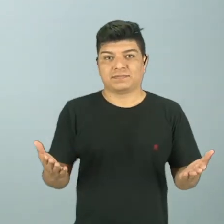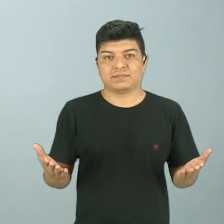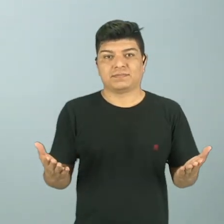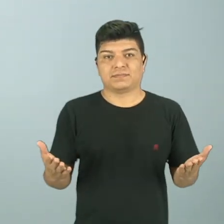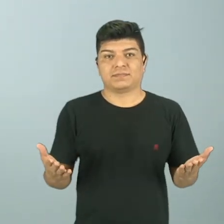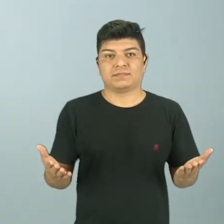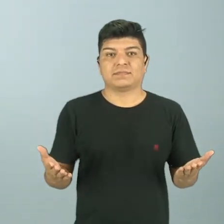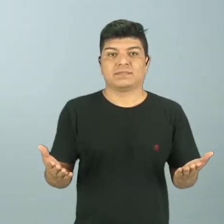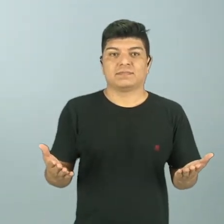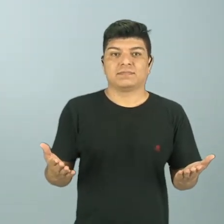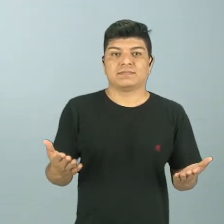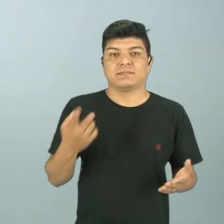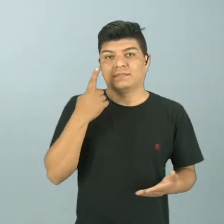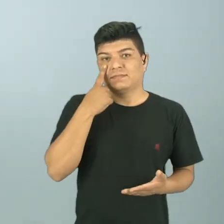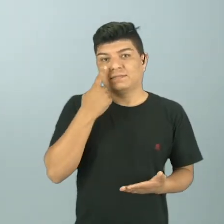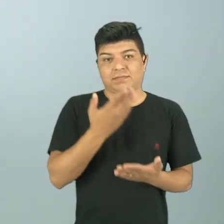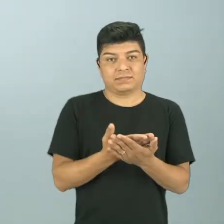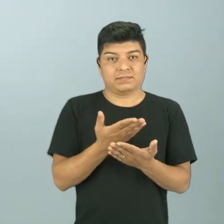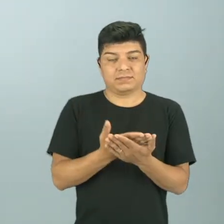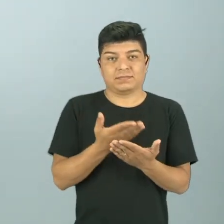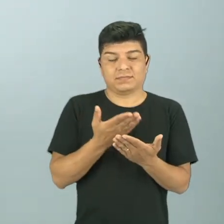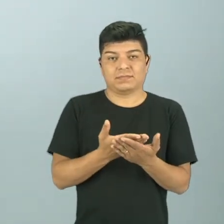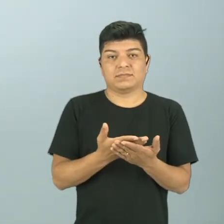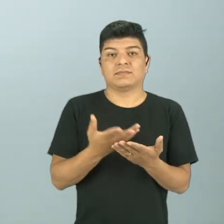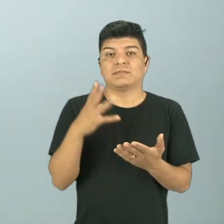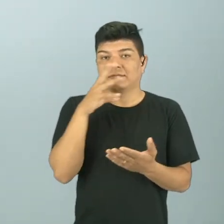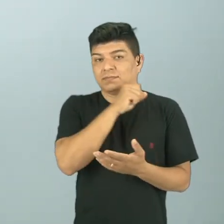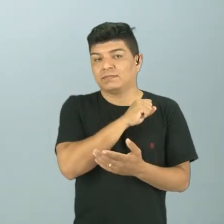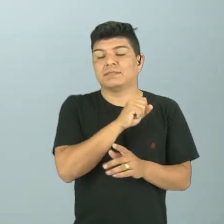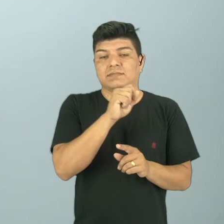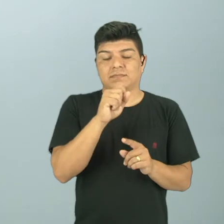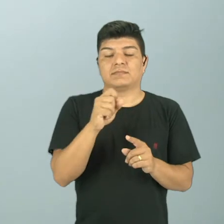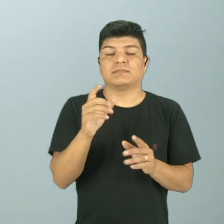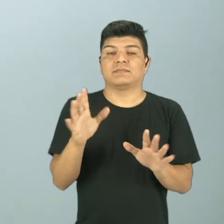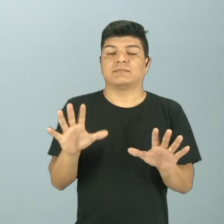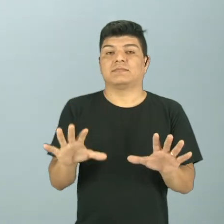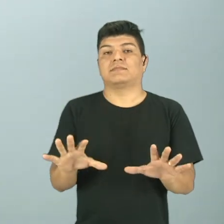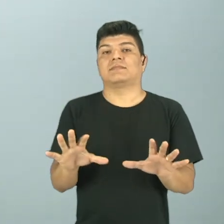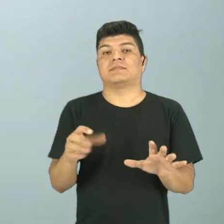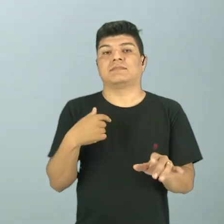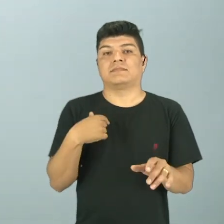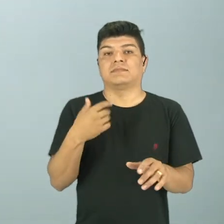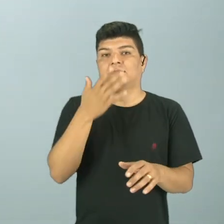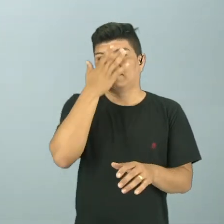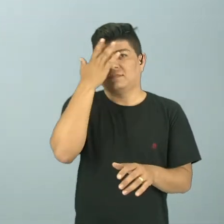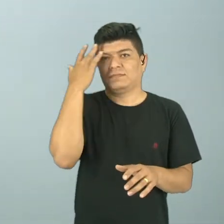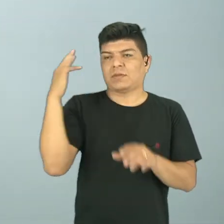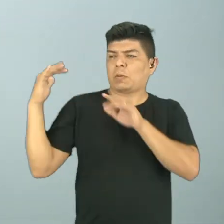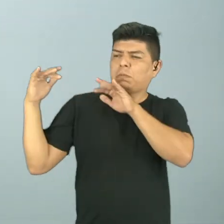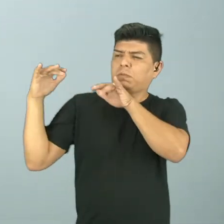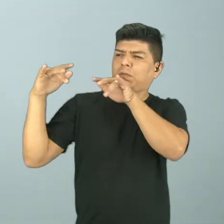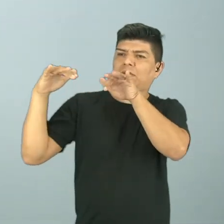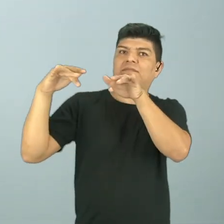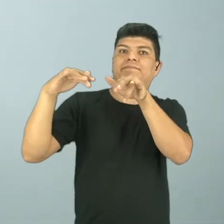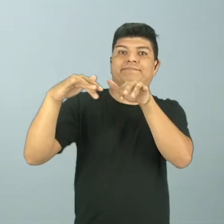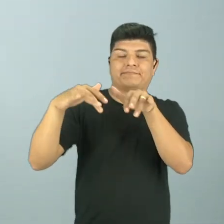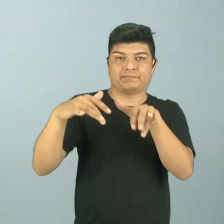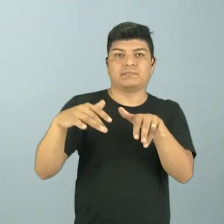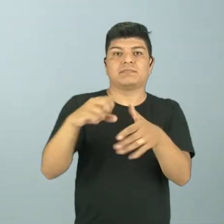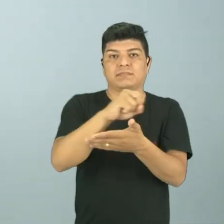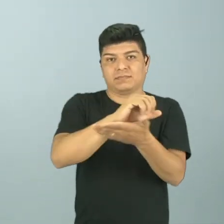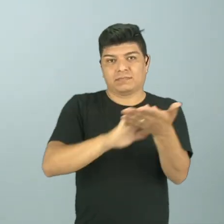pessoal, conforme a gente viu na aula de hoje, de forma bem breve, esse período de muita gente vindo para cá, vamos tentar agora fazer